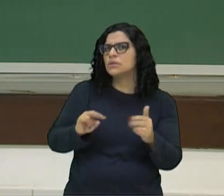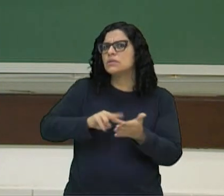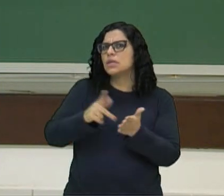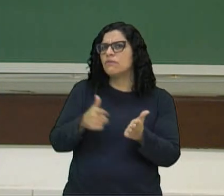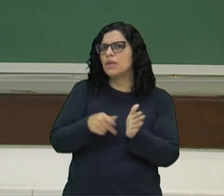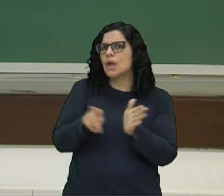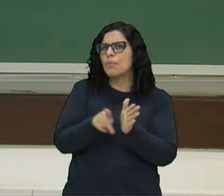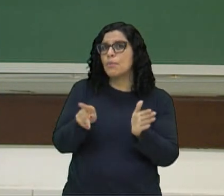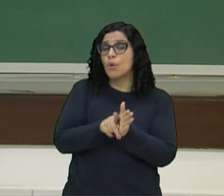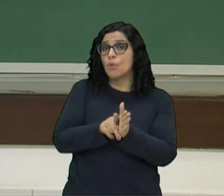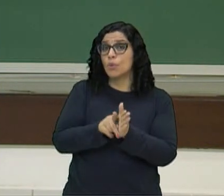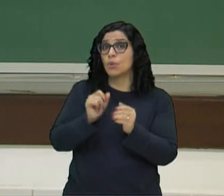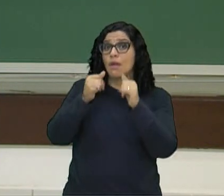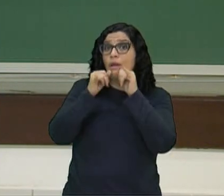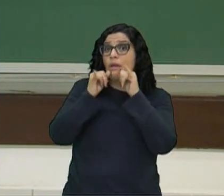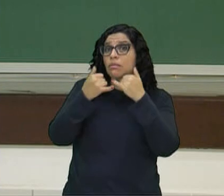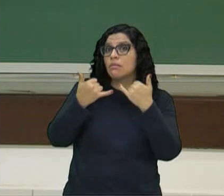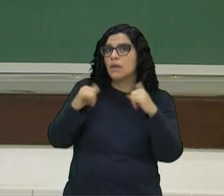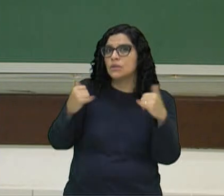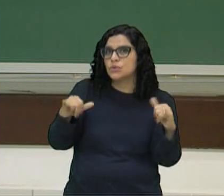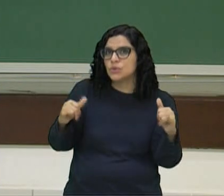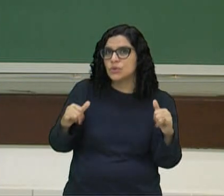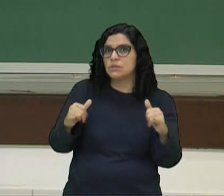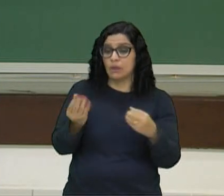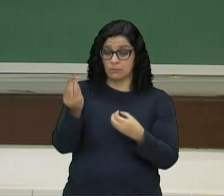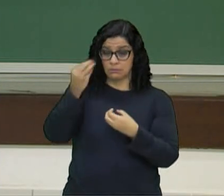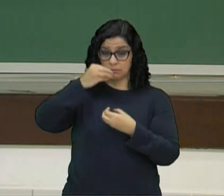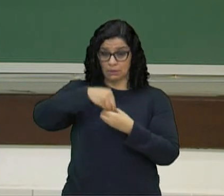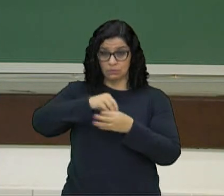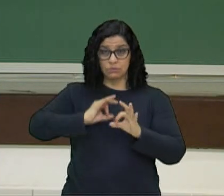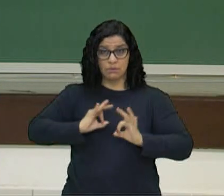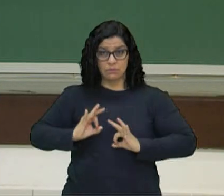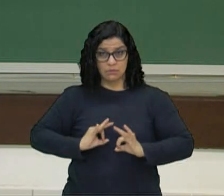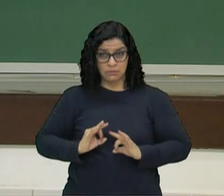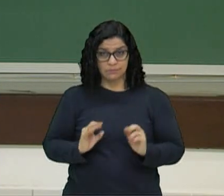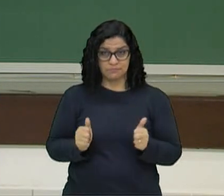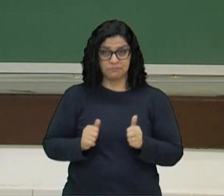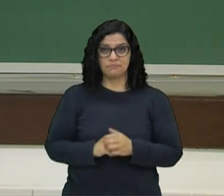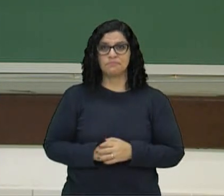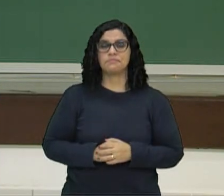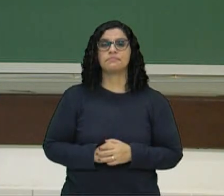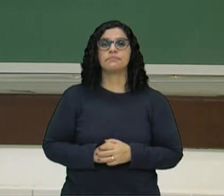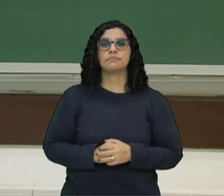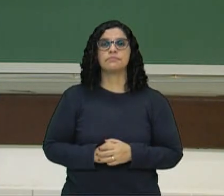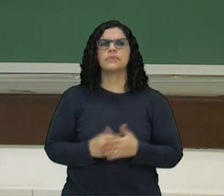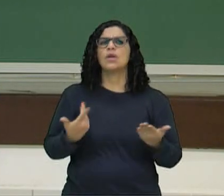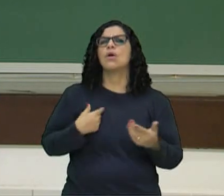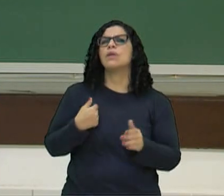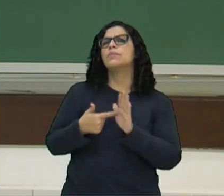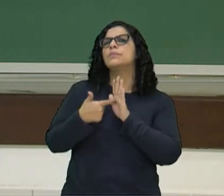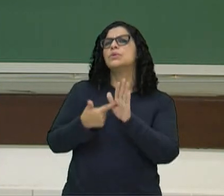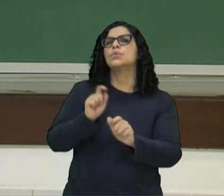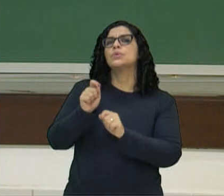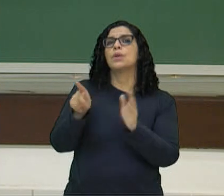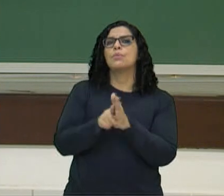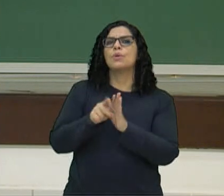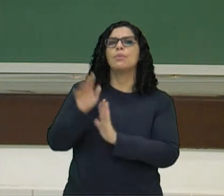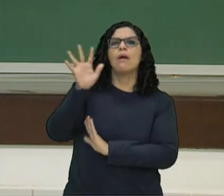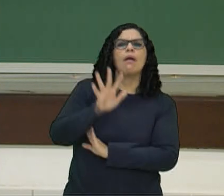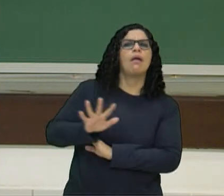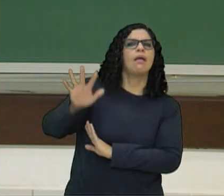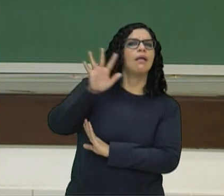da parte ligada à produção e fornecimento de energia para a célula. Ótimo? O que eu pus para vocês ali no plano de